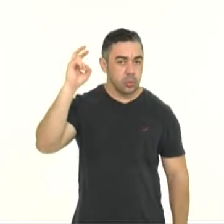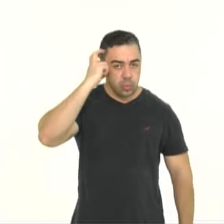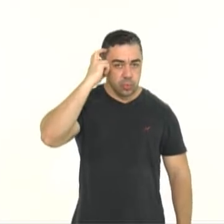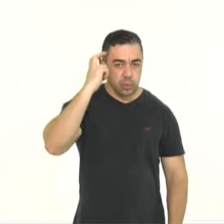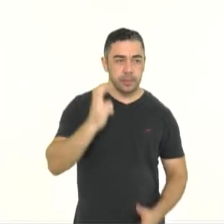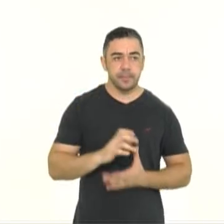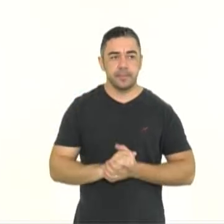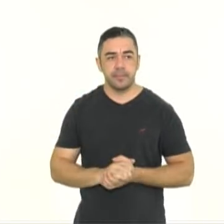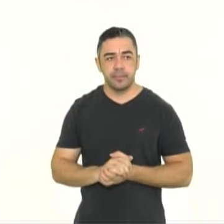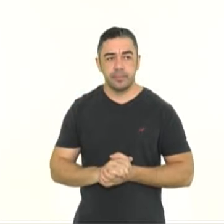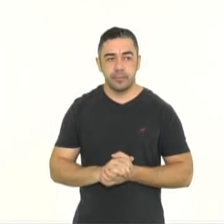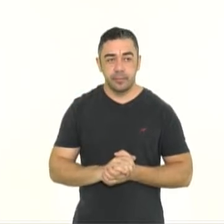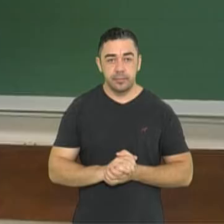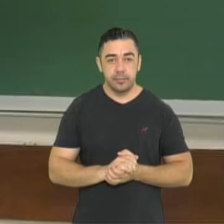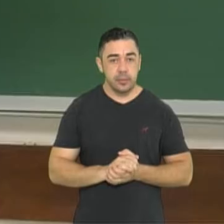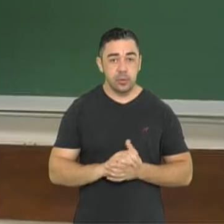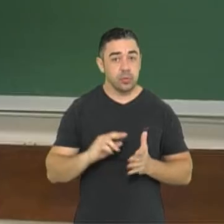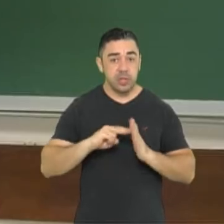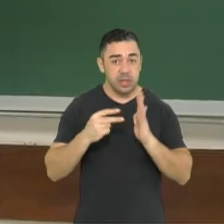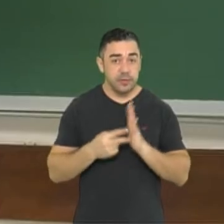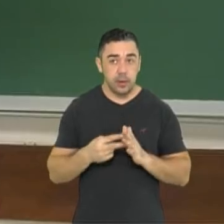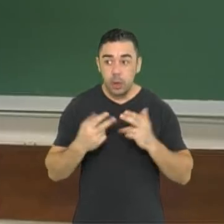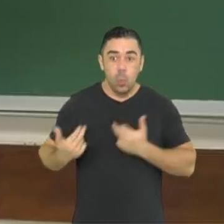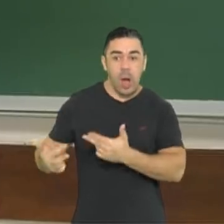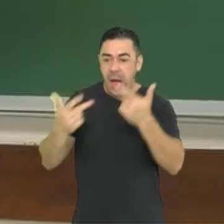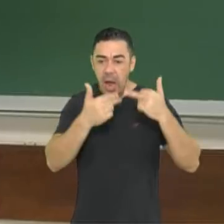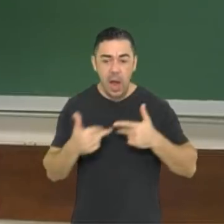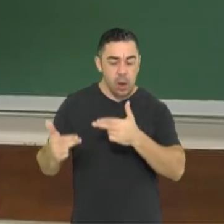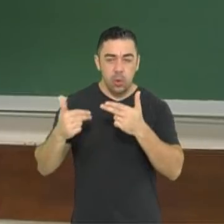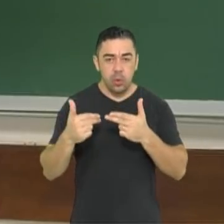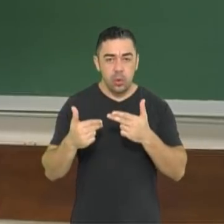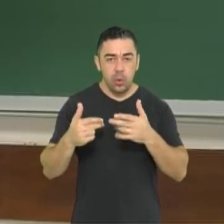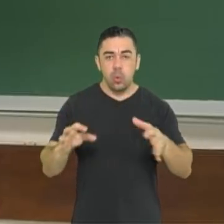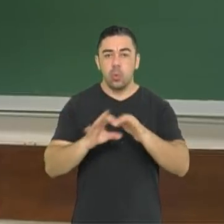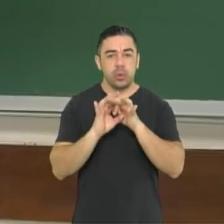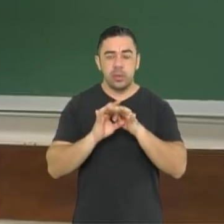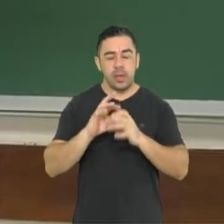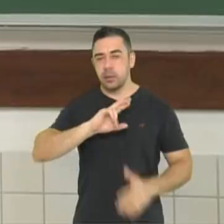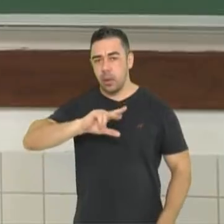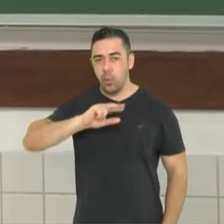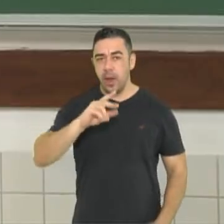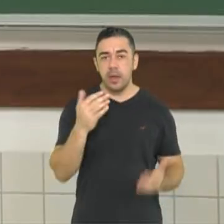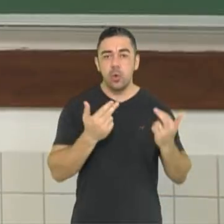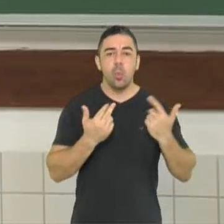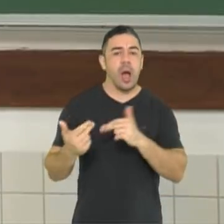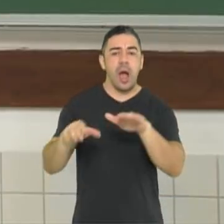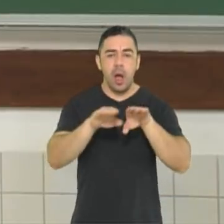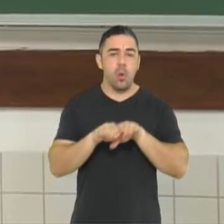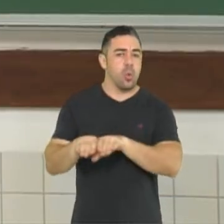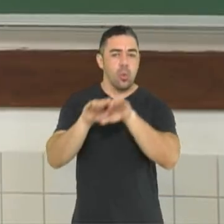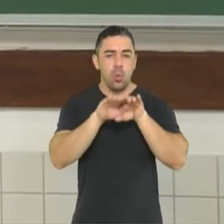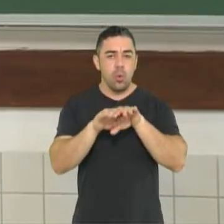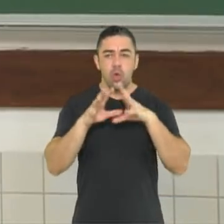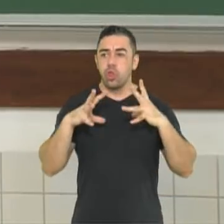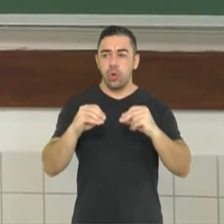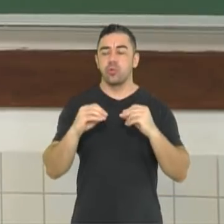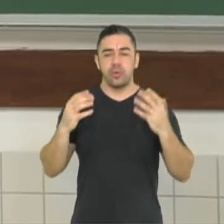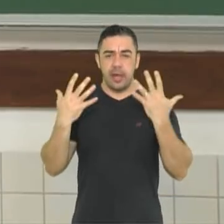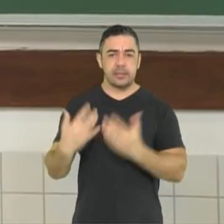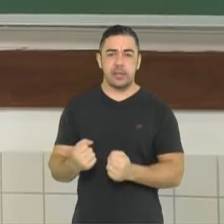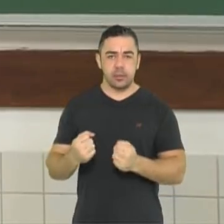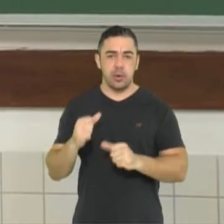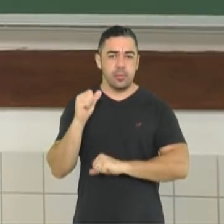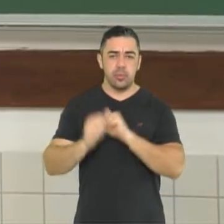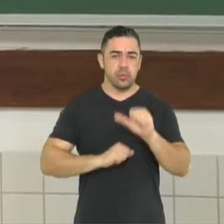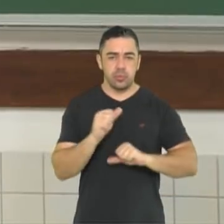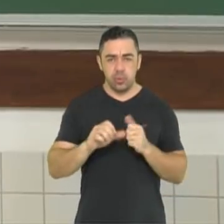cultural. Isso não significa que todo mundo ficou igual. Unidade não significa que todos são iguais. Não significa que todos os germanos, de um dia para o outro, passaram a